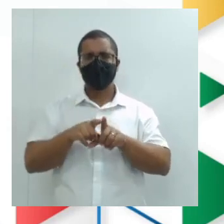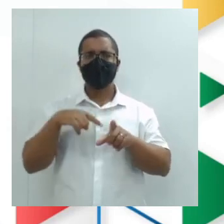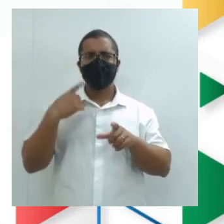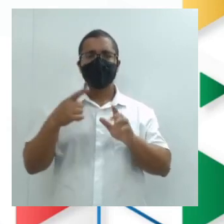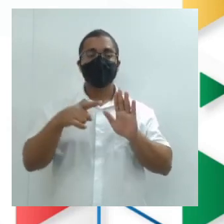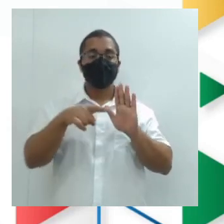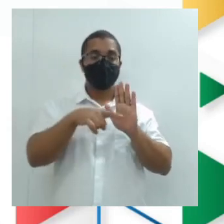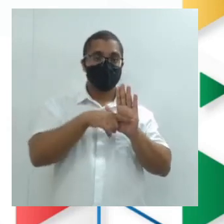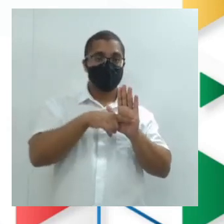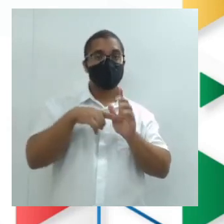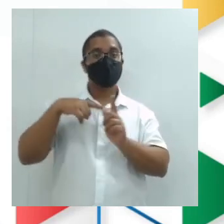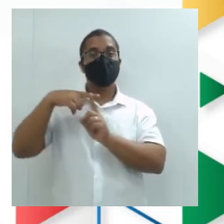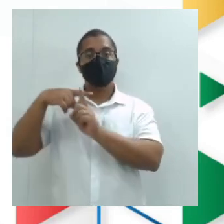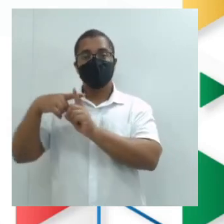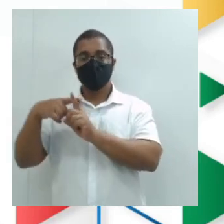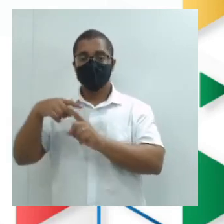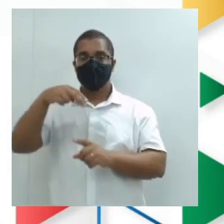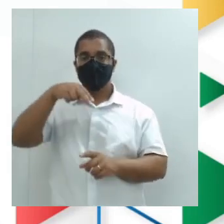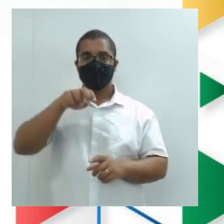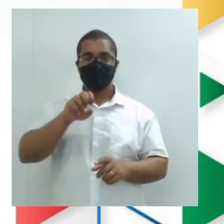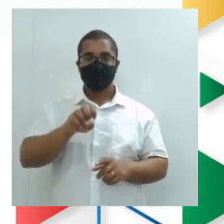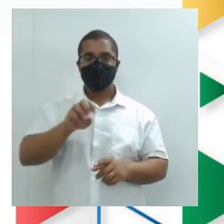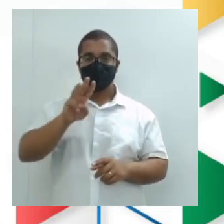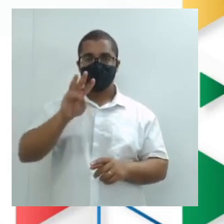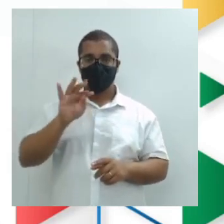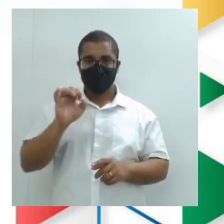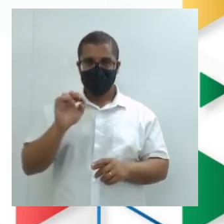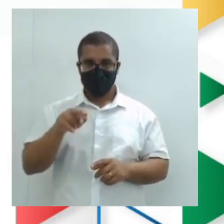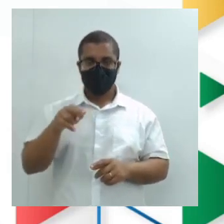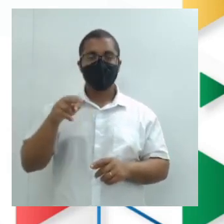Newton ele deixou bem claro que